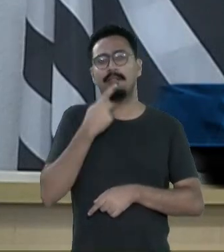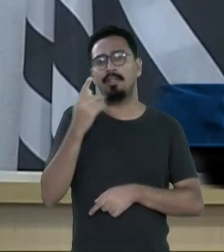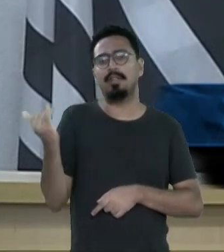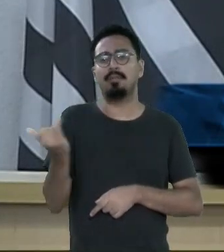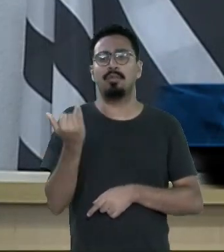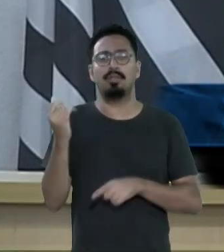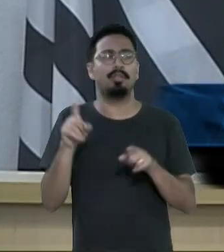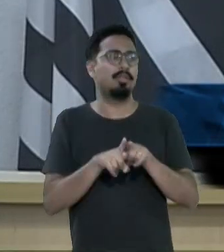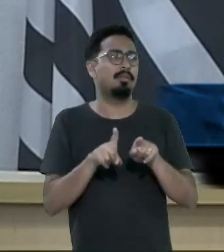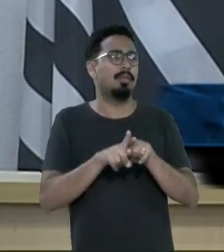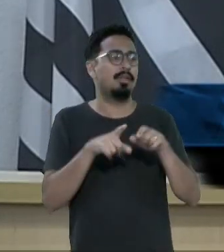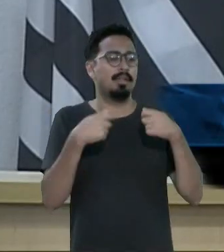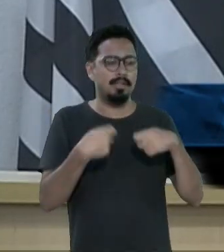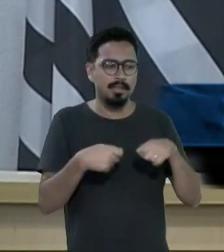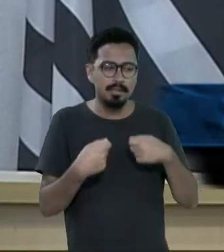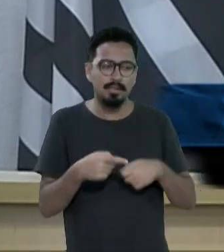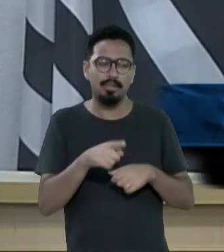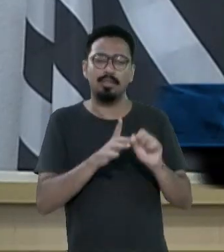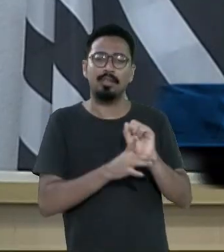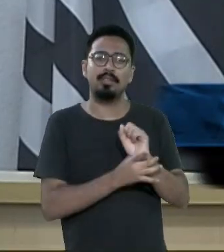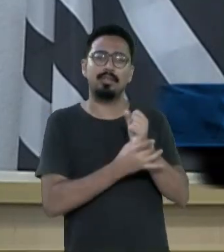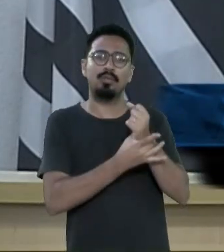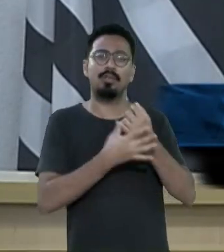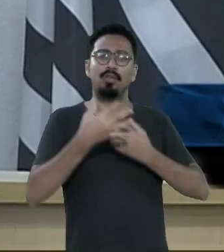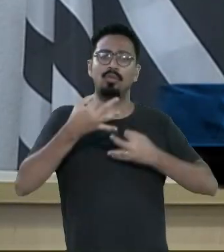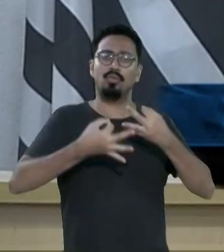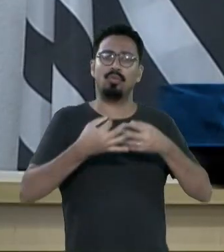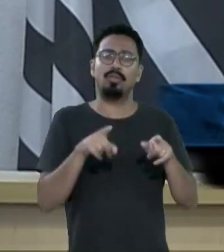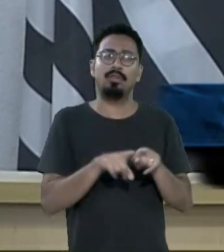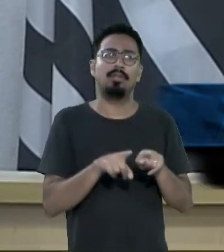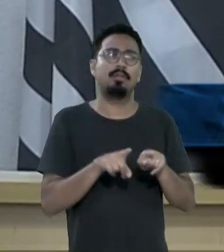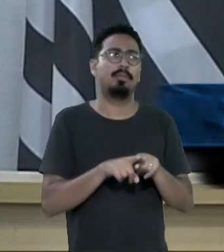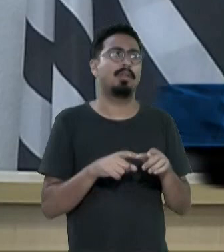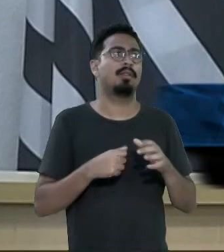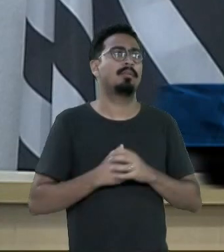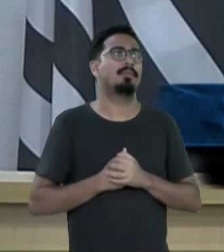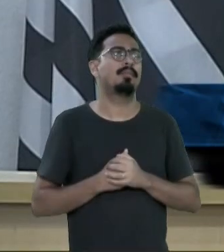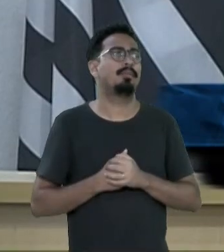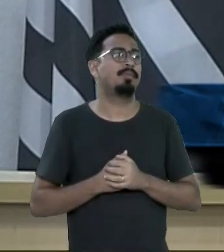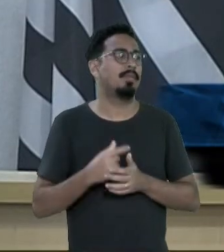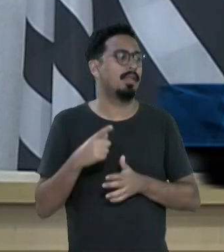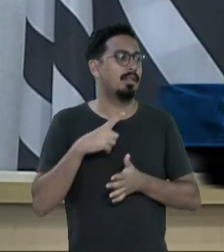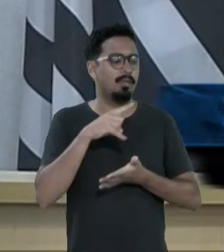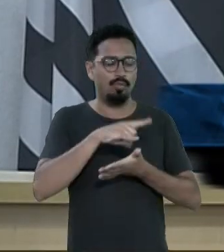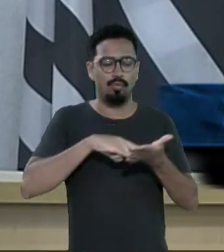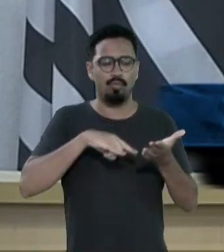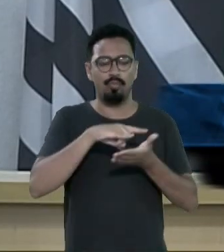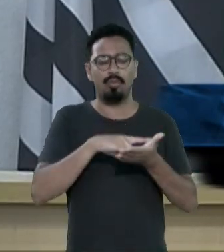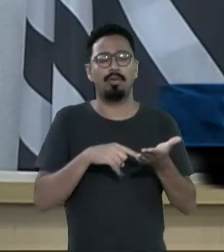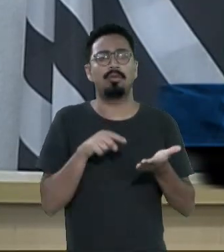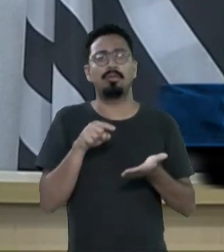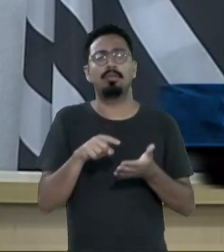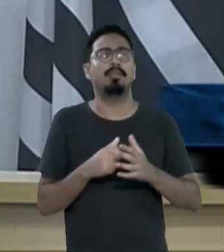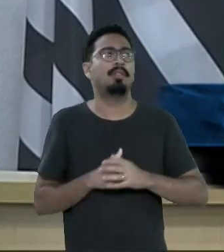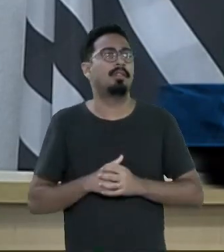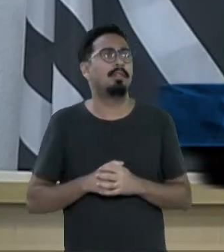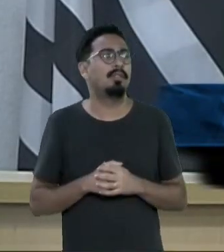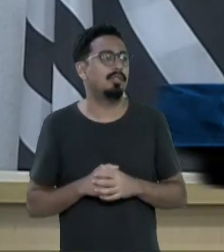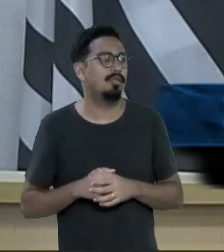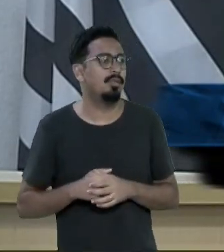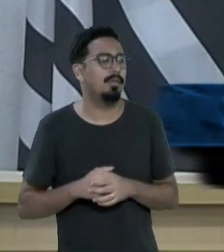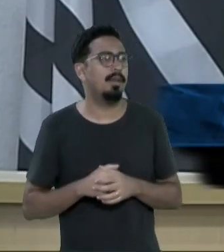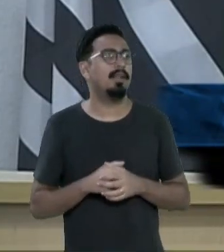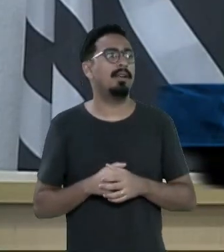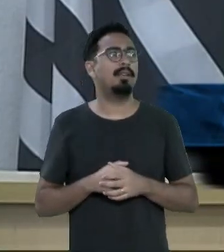importância, falando da necessidade, da segurança jurídica que é você ter um documento desse na mão. E eu disse lá no dia da entrega,